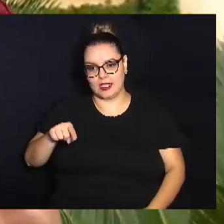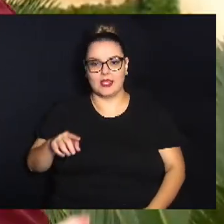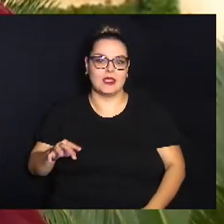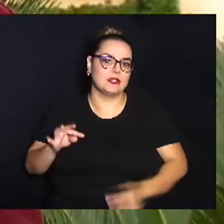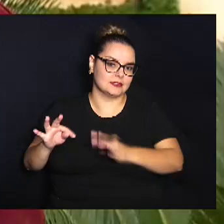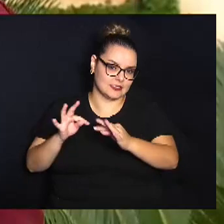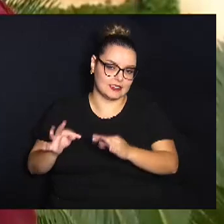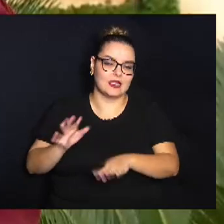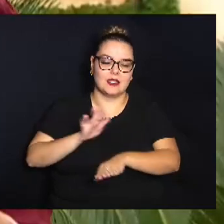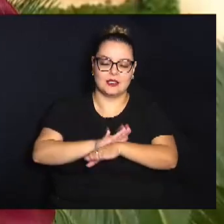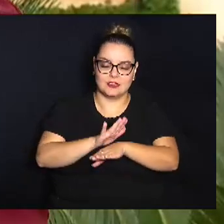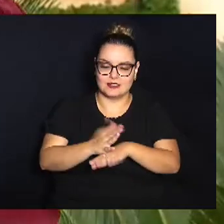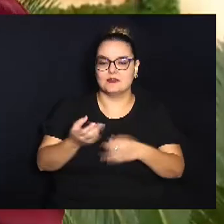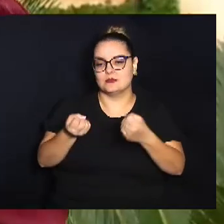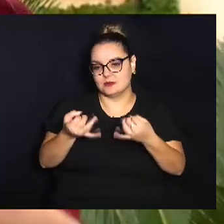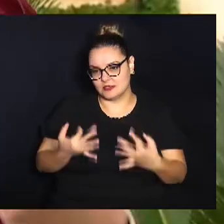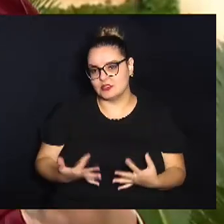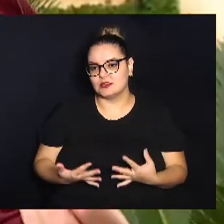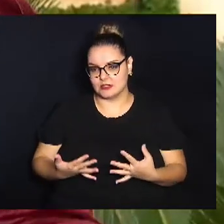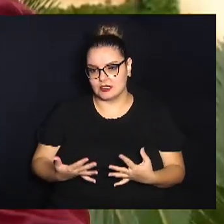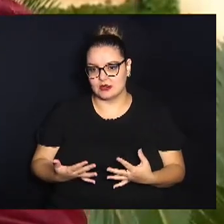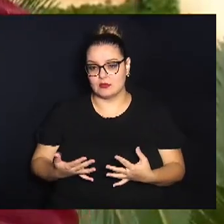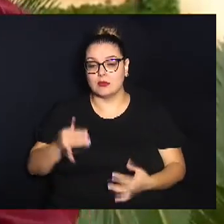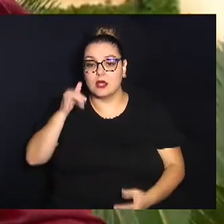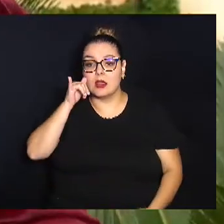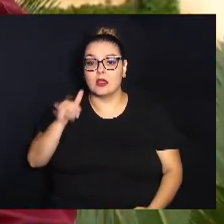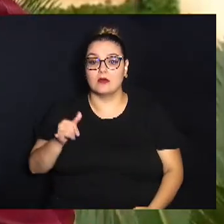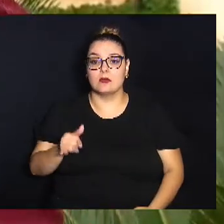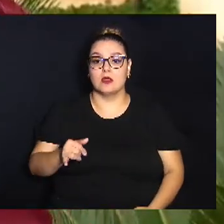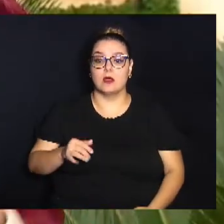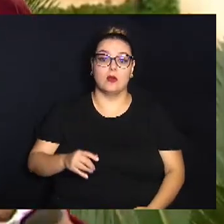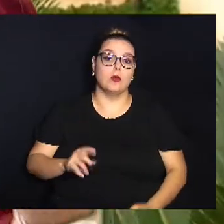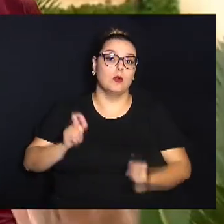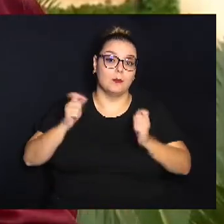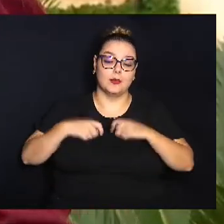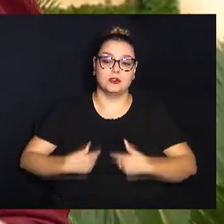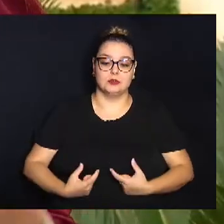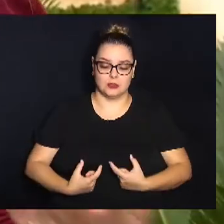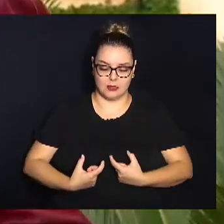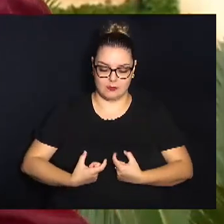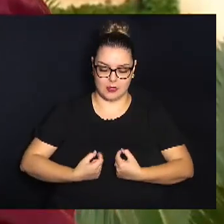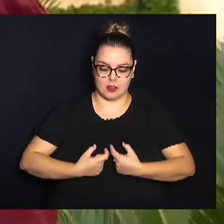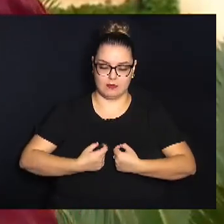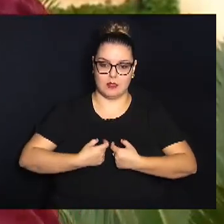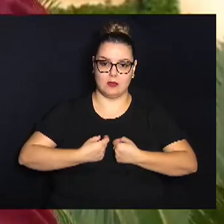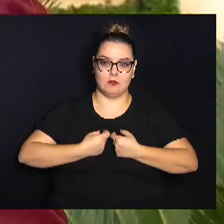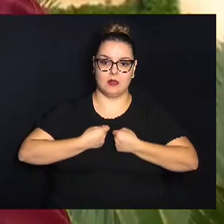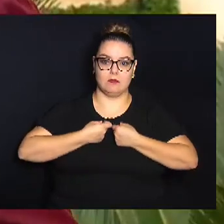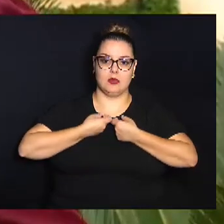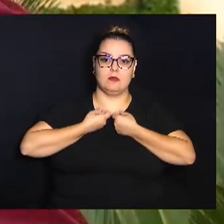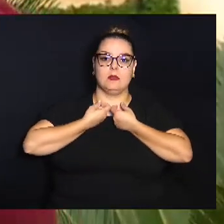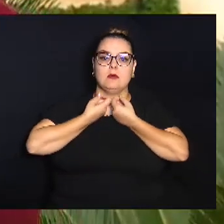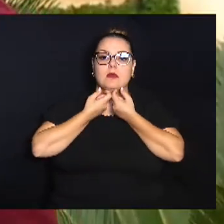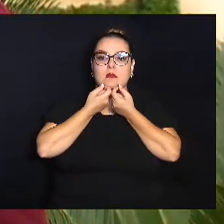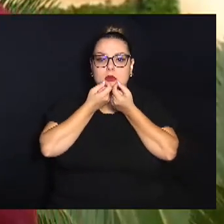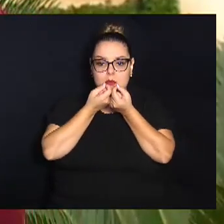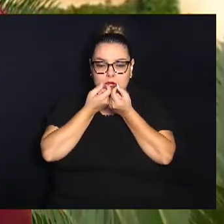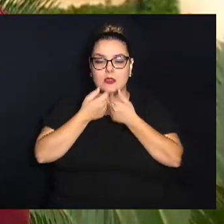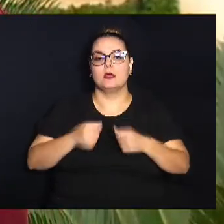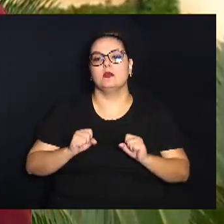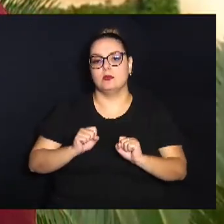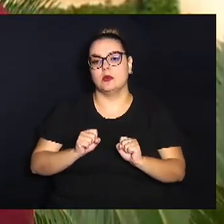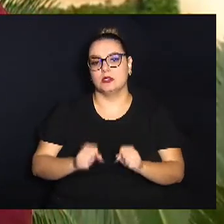ajudar nessa identificação, até para evitar um possível câncer, né, de laringe e até caso seja identificado, o quanto antes também poder ser